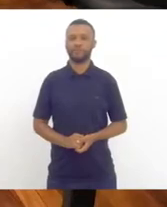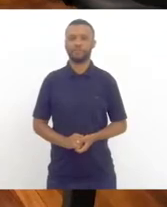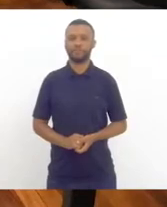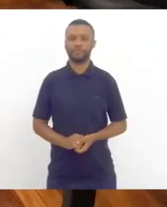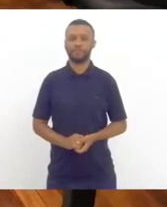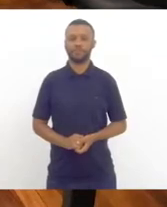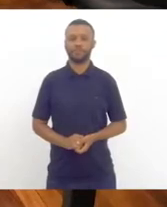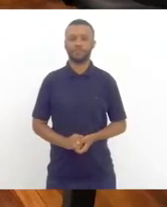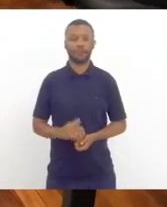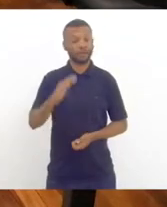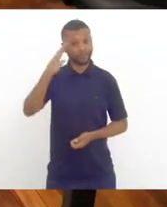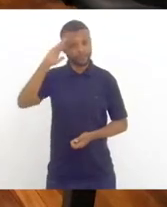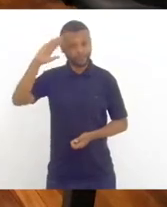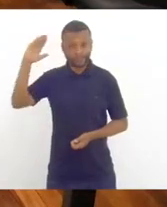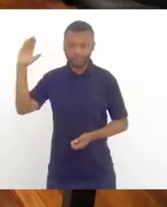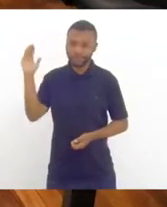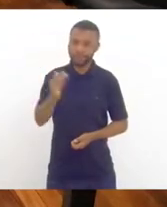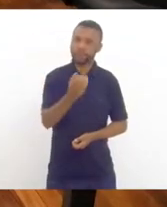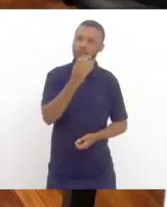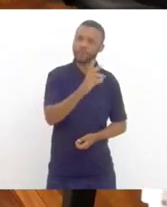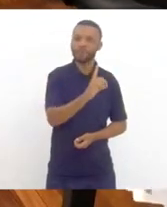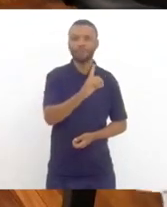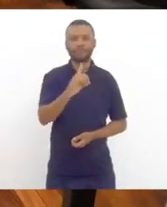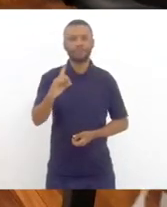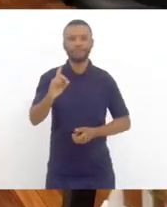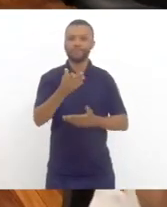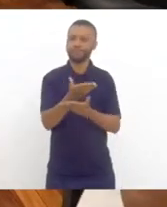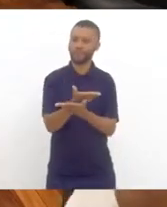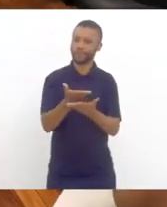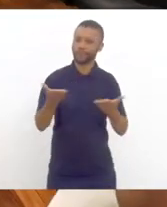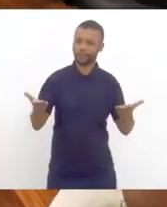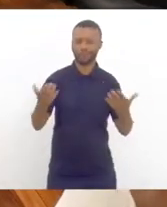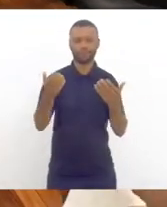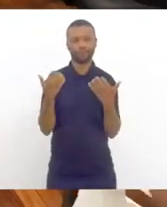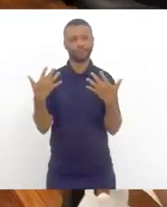Bom dia a todas e todos.